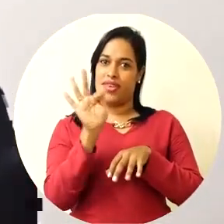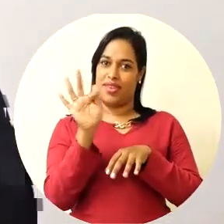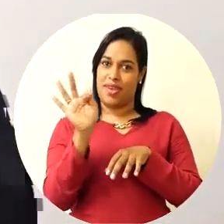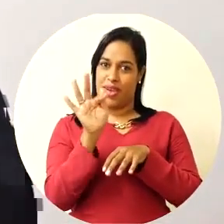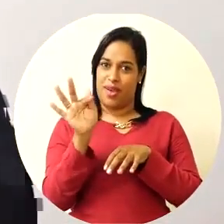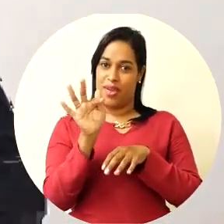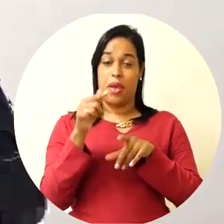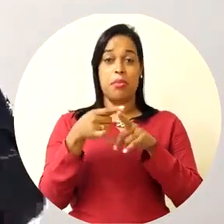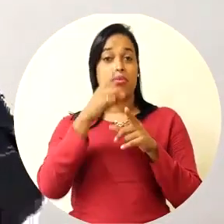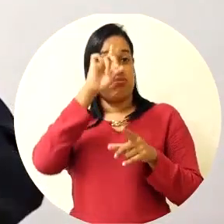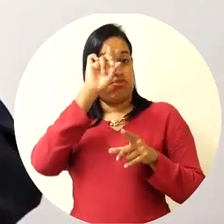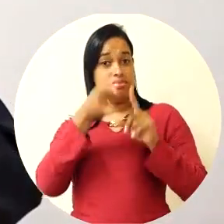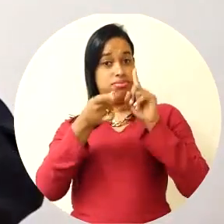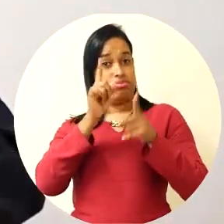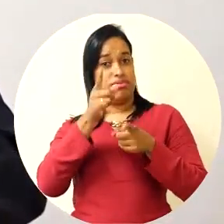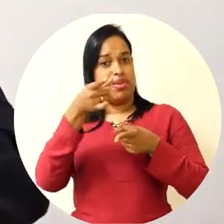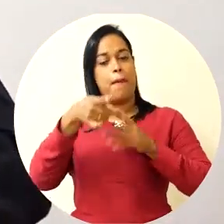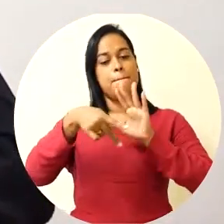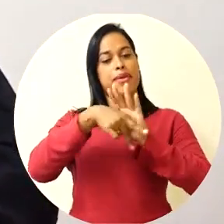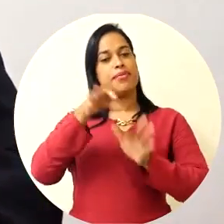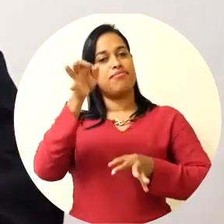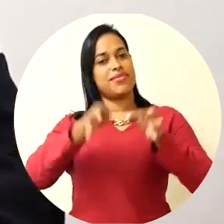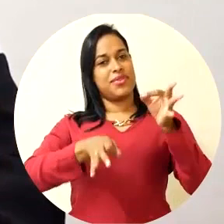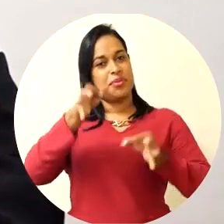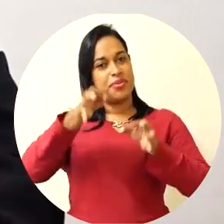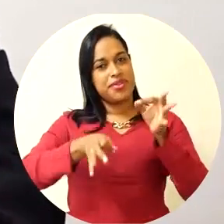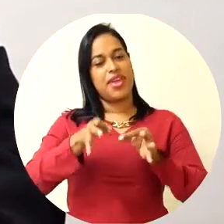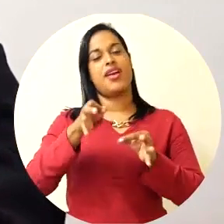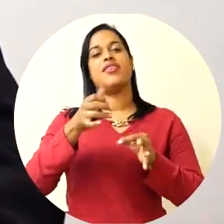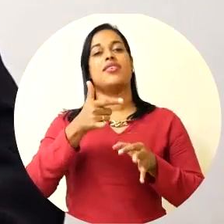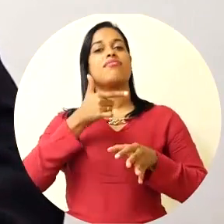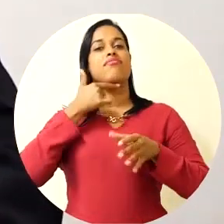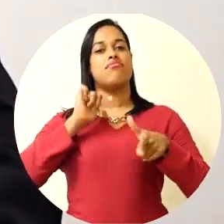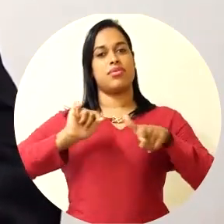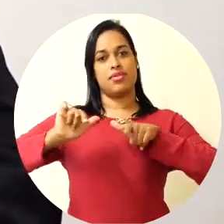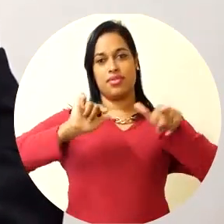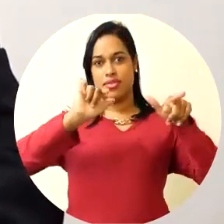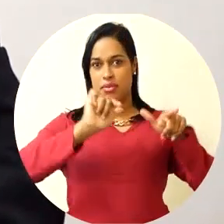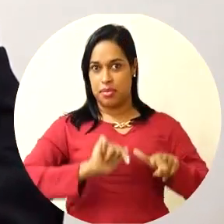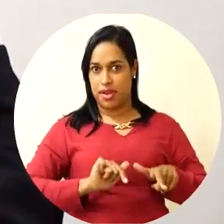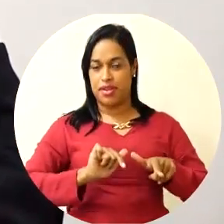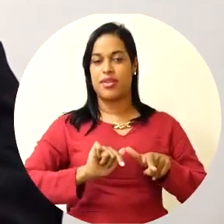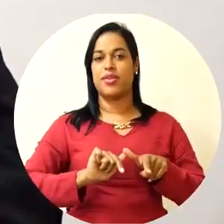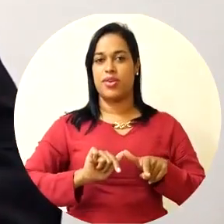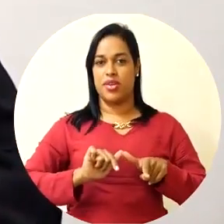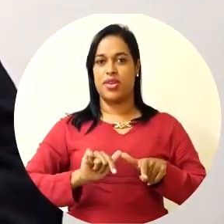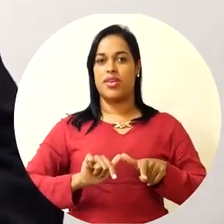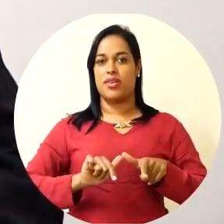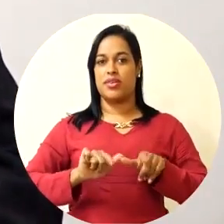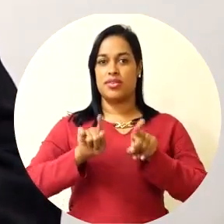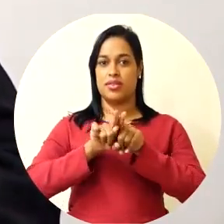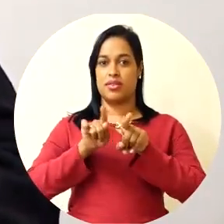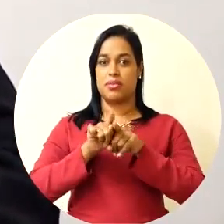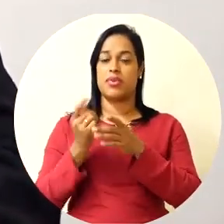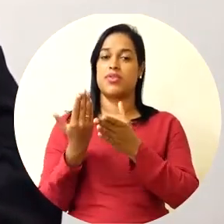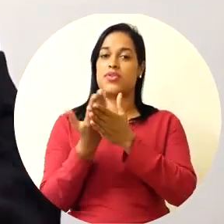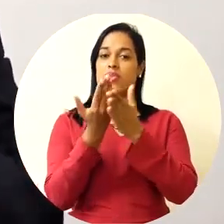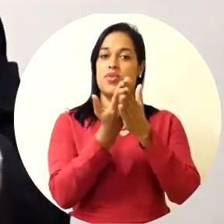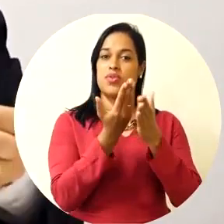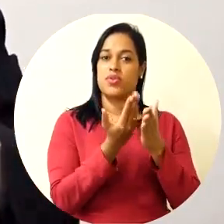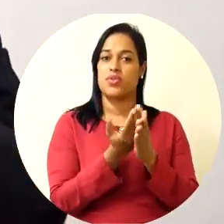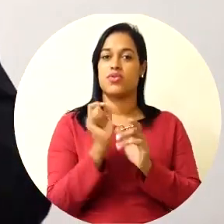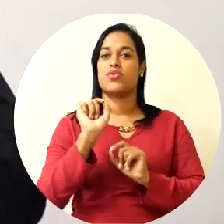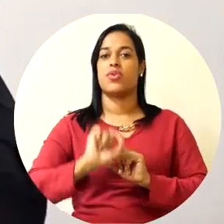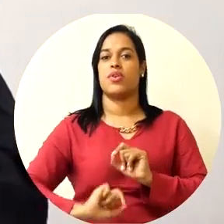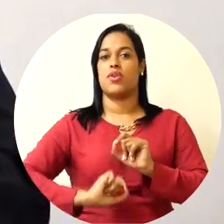Federal, na jurisprudência, que são decisões dos tribunais, principalmente das varas do trabalho, na doutrina, que são